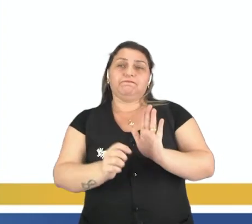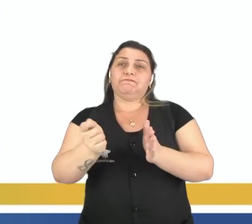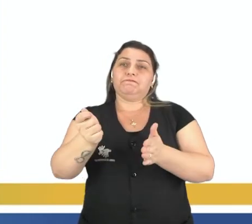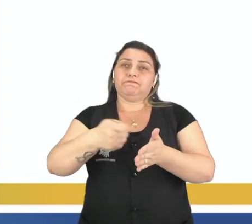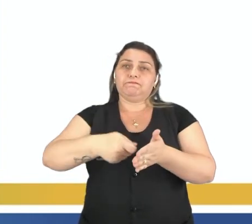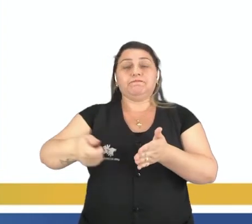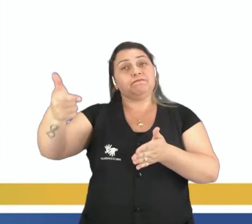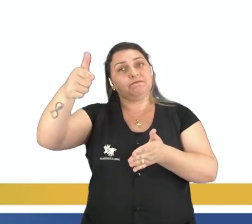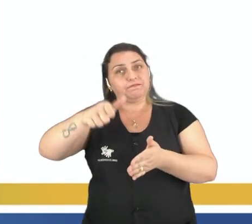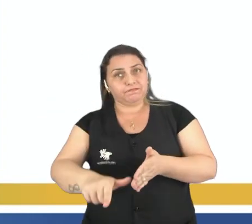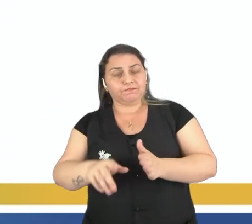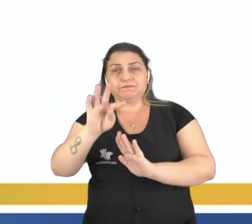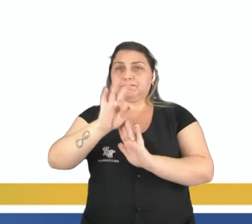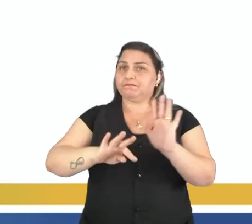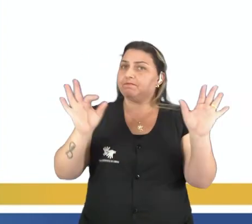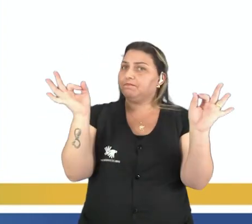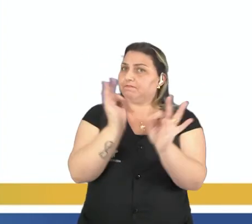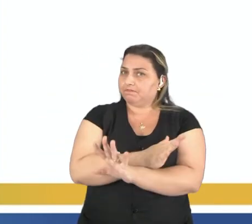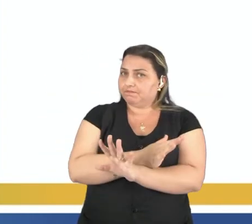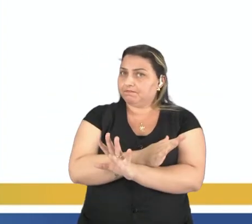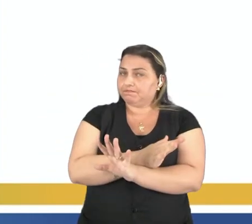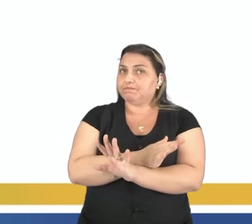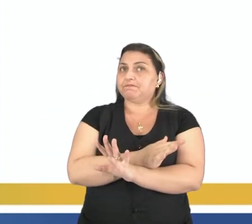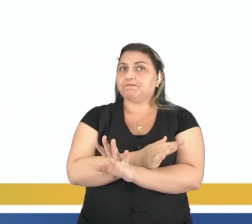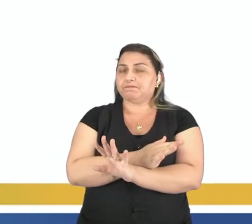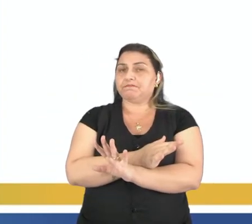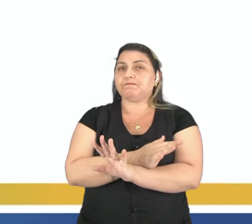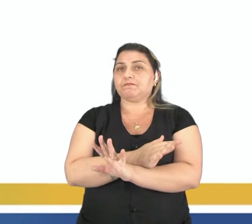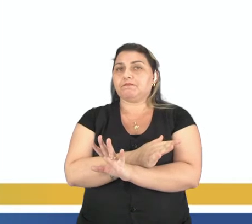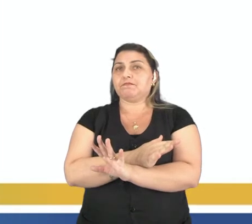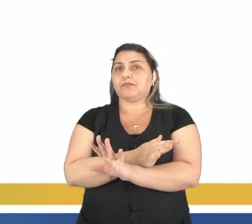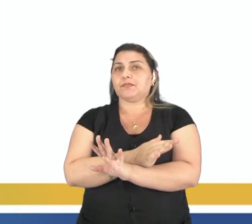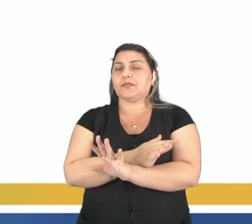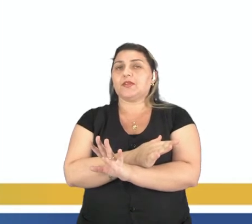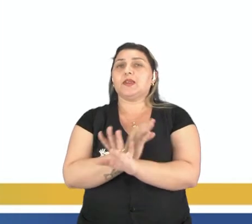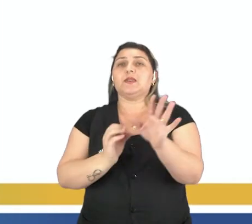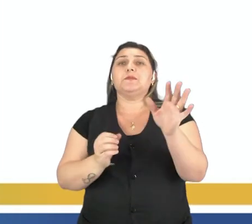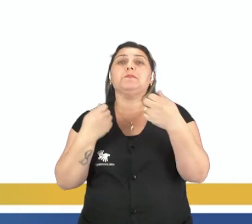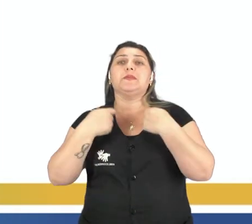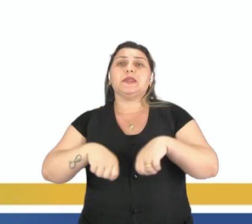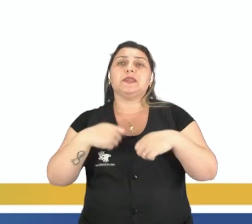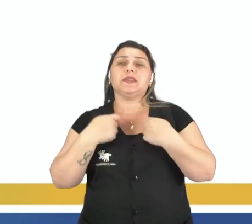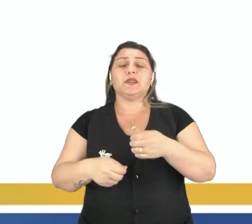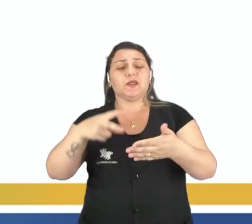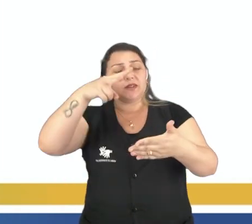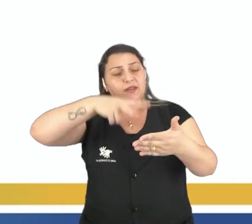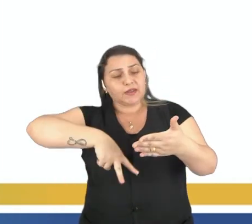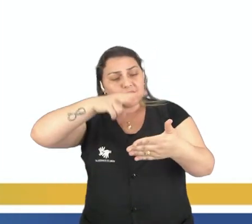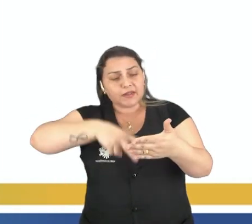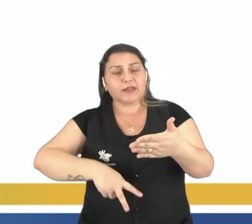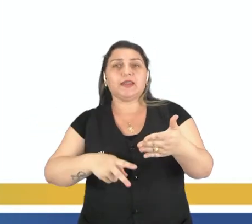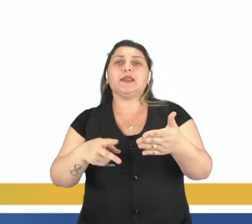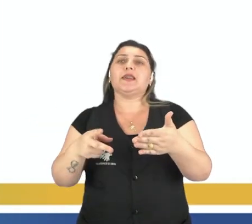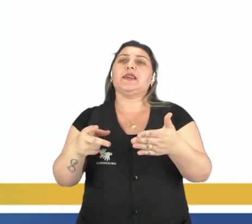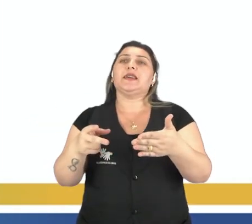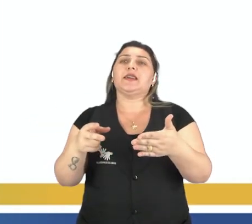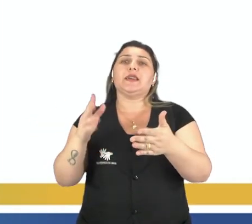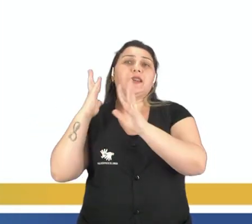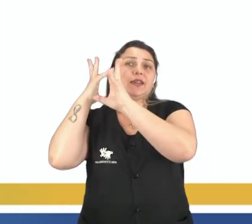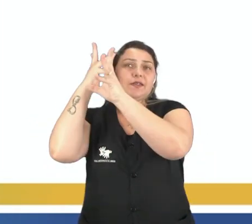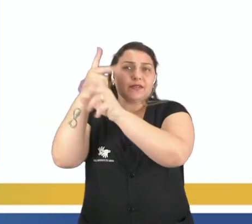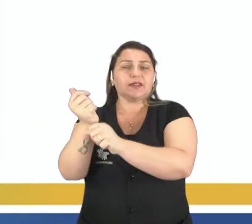reescrita. Nenhum texto nasce pronto e acabado. Ao concluir a produção, é preciso reler, revisar e,